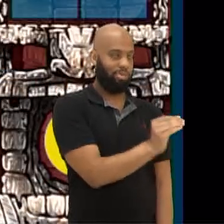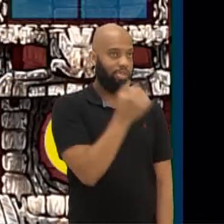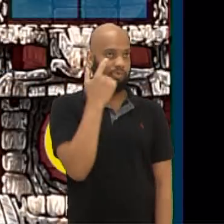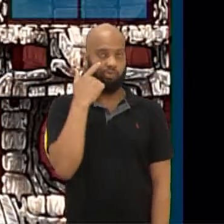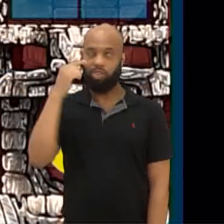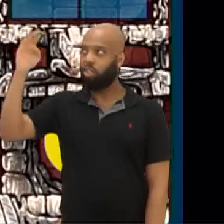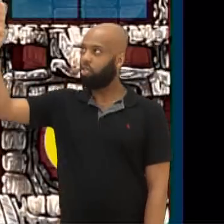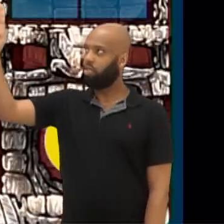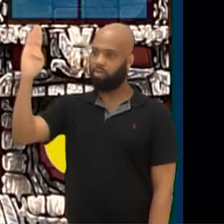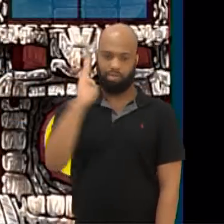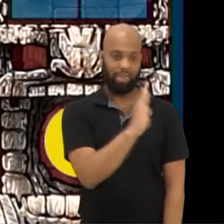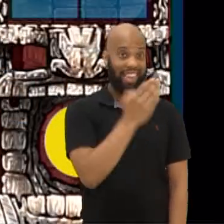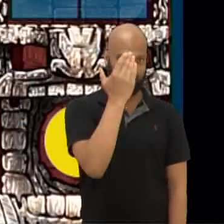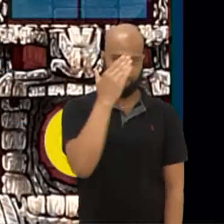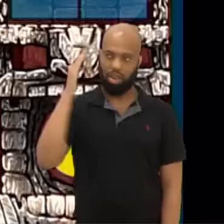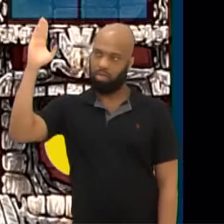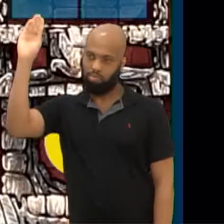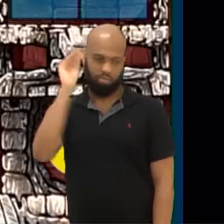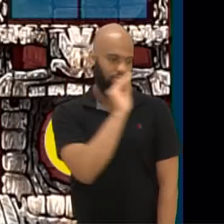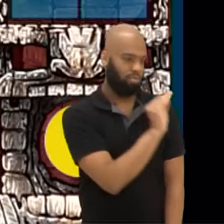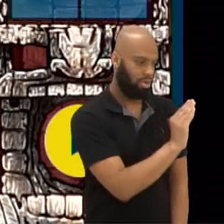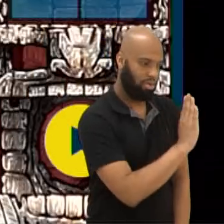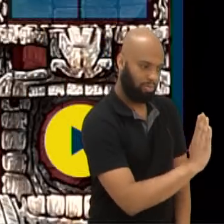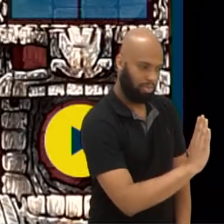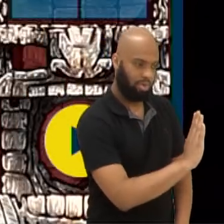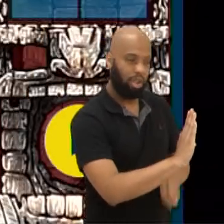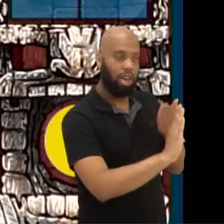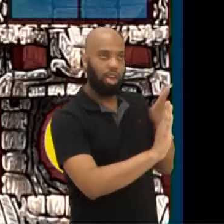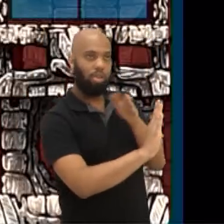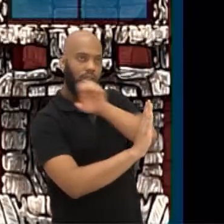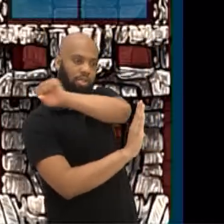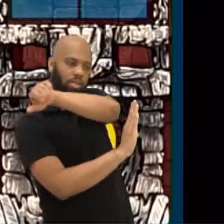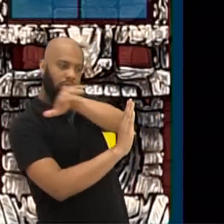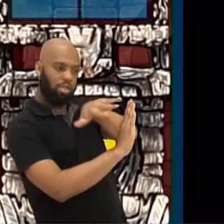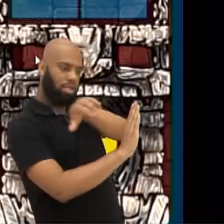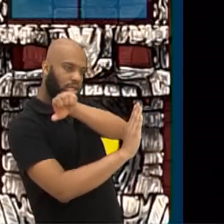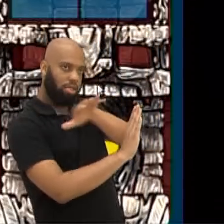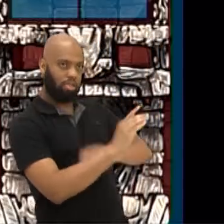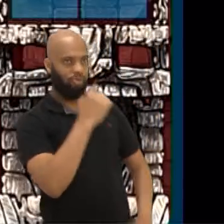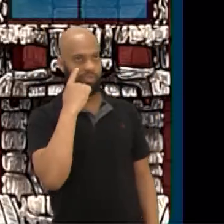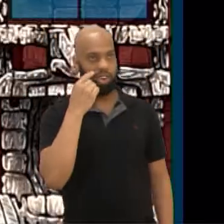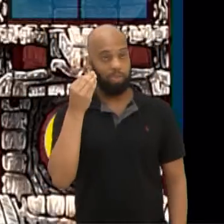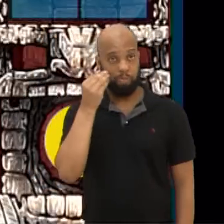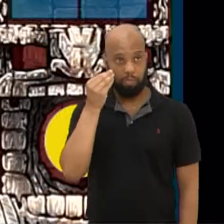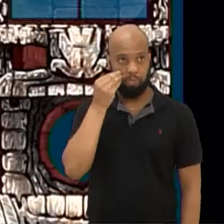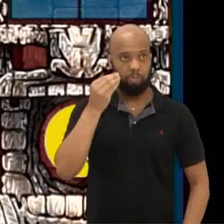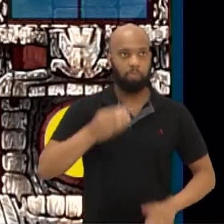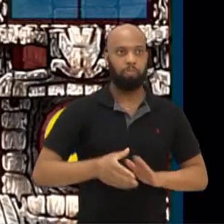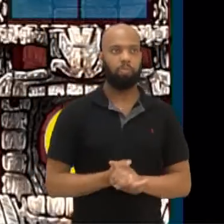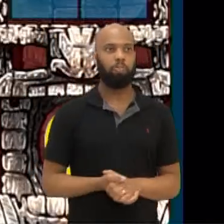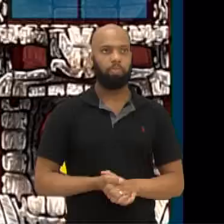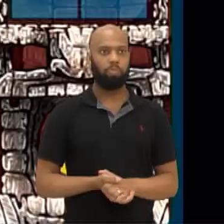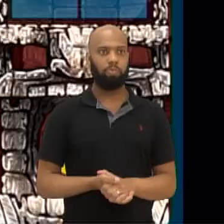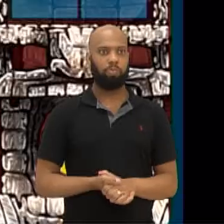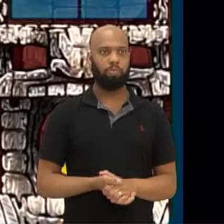aqui, certo? Será que eu vou conseguir fazer que o meu feixe de luz chegue até a minha relíquia? Vamos experimentar?